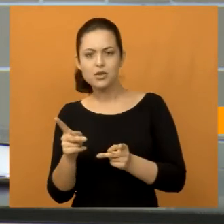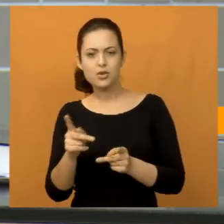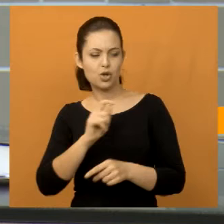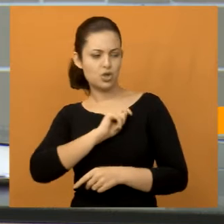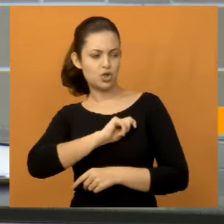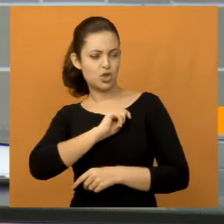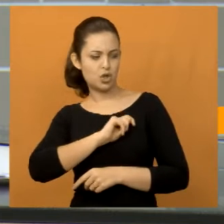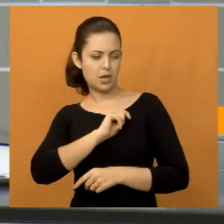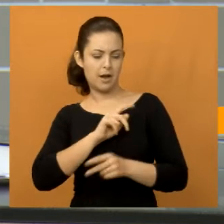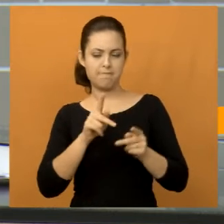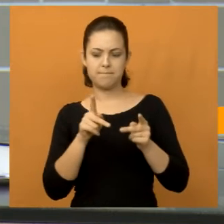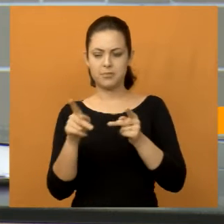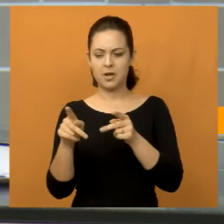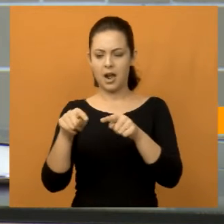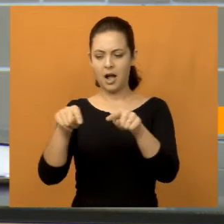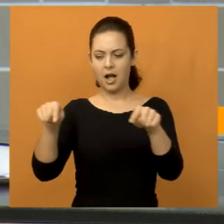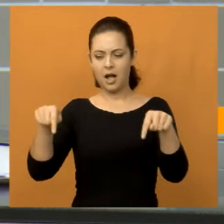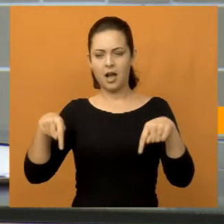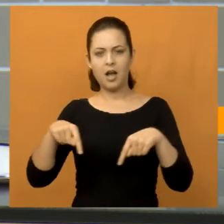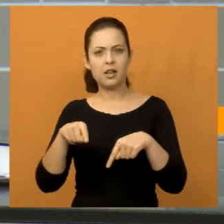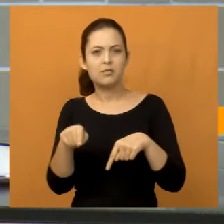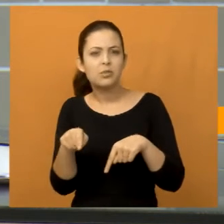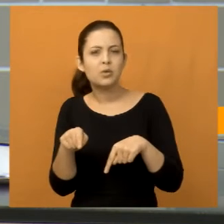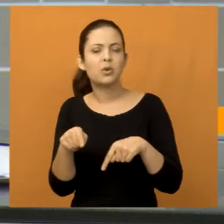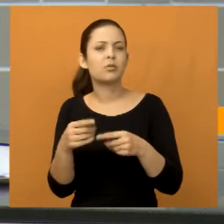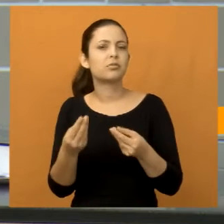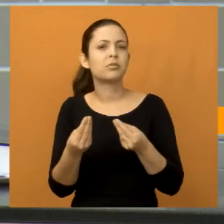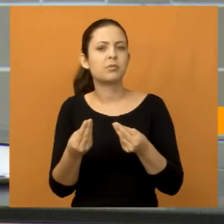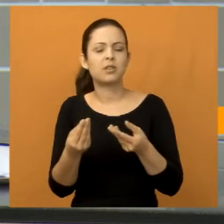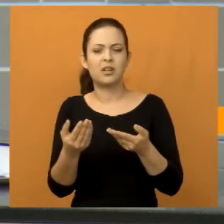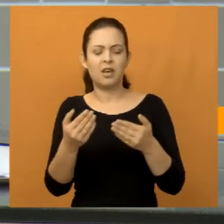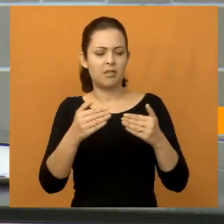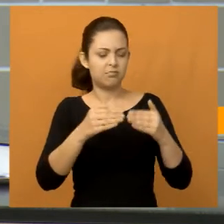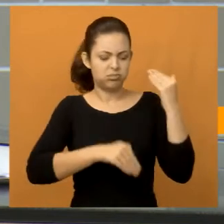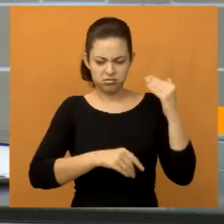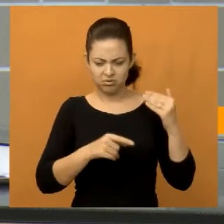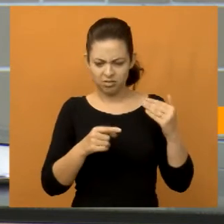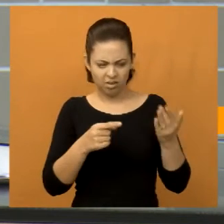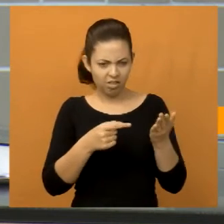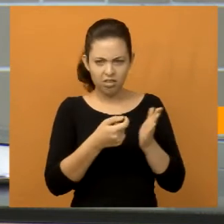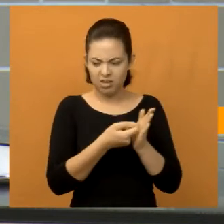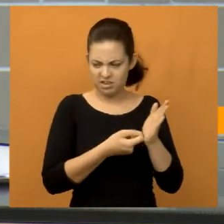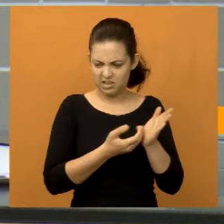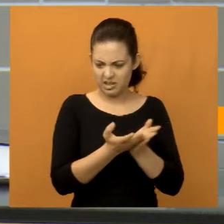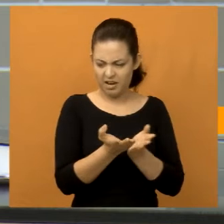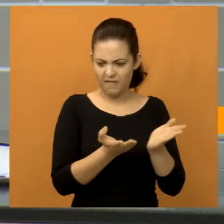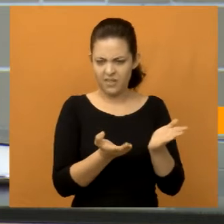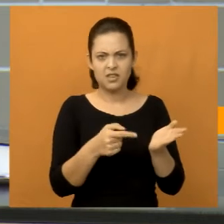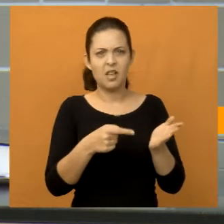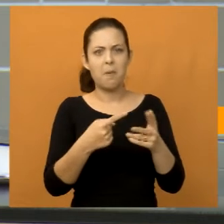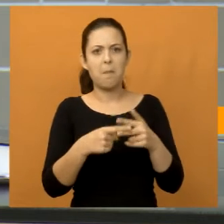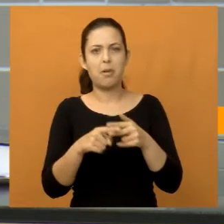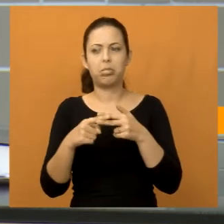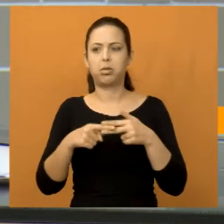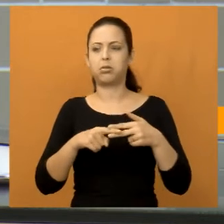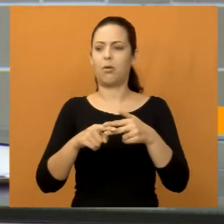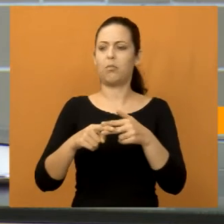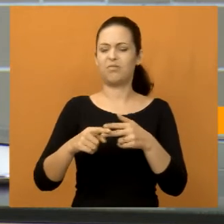de auditoria, a área apresentava condições incompatíveis com o recebimento de tamanha